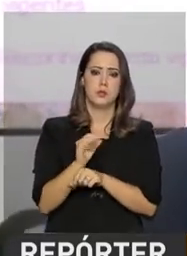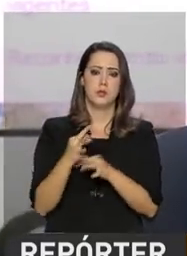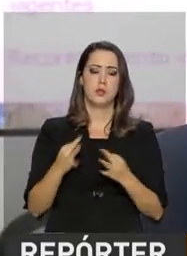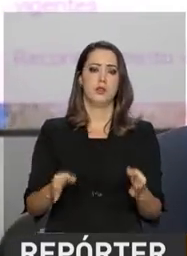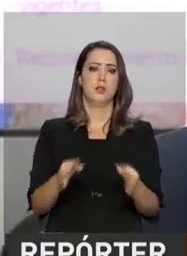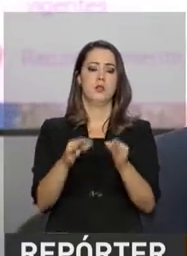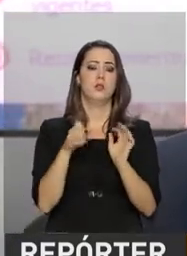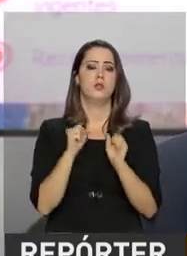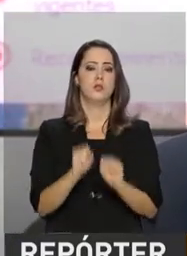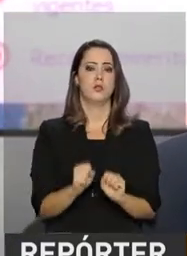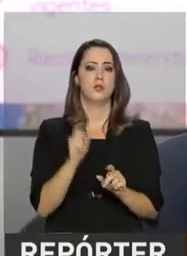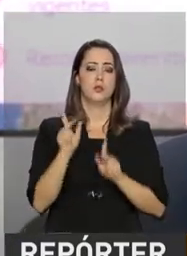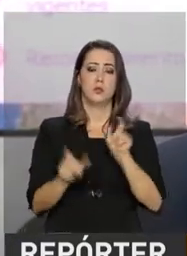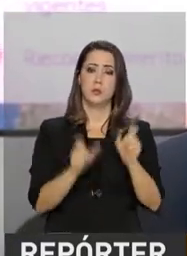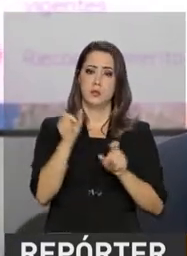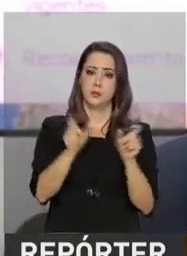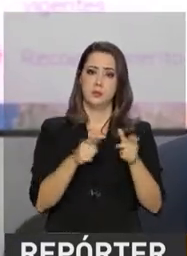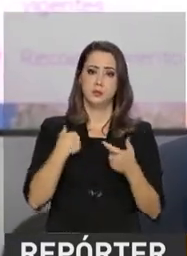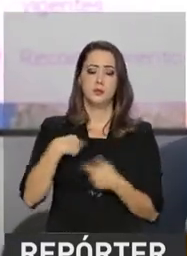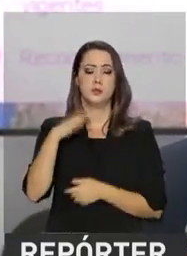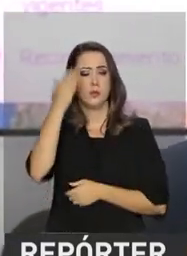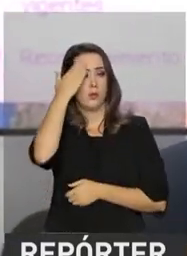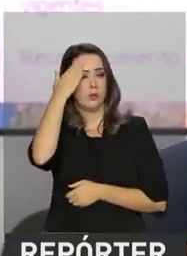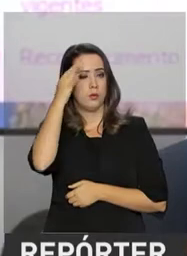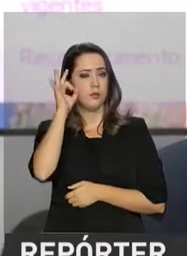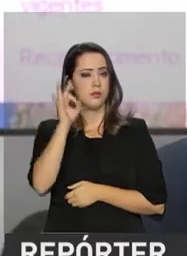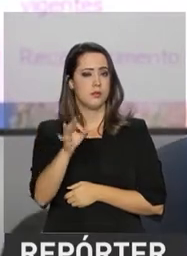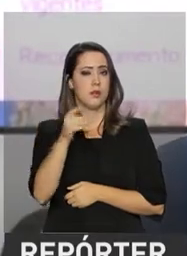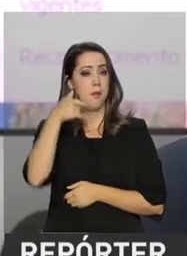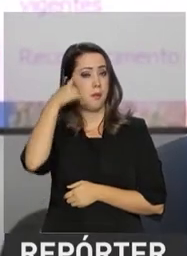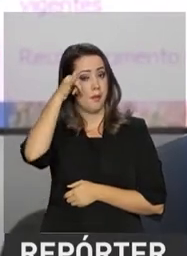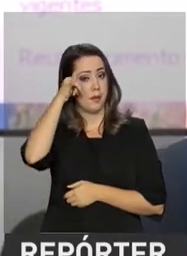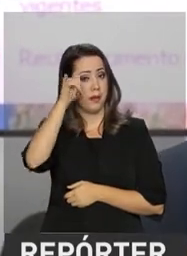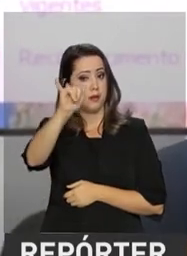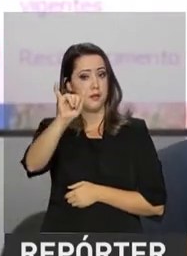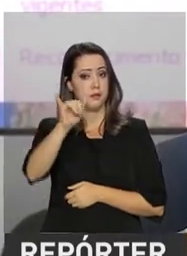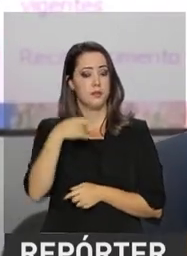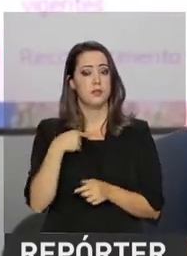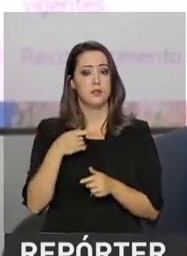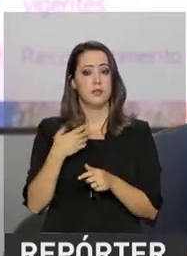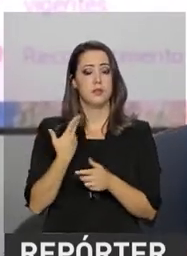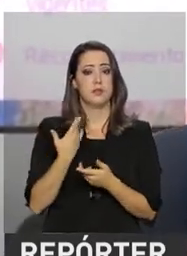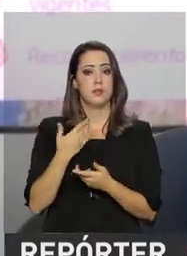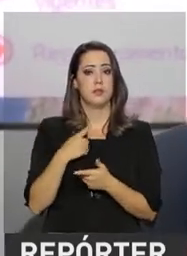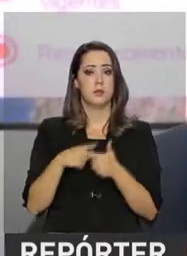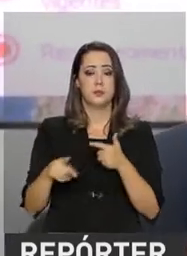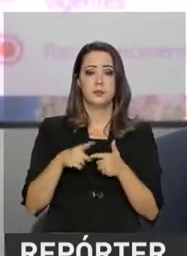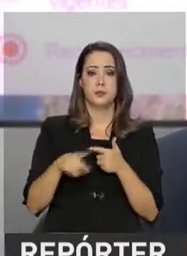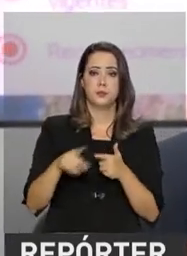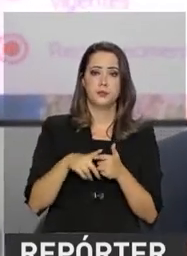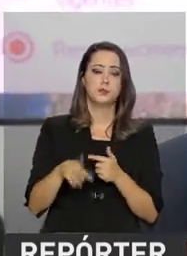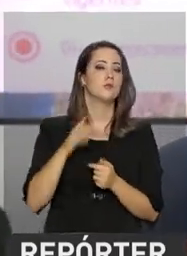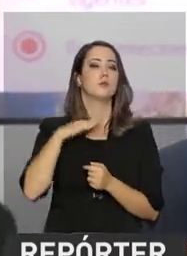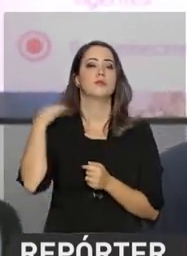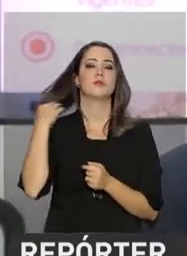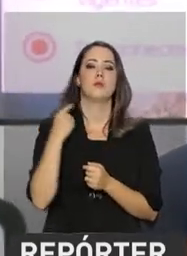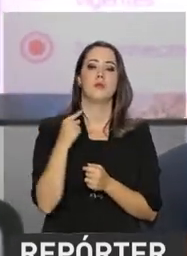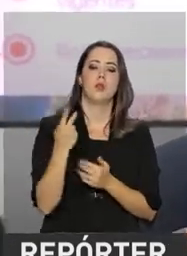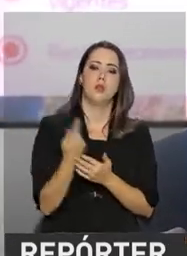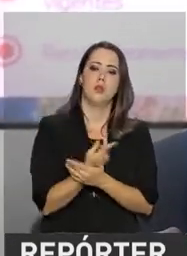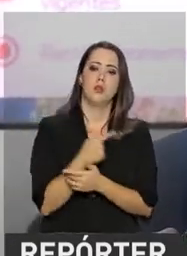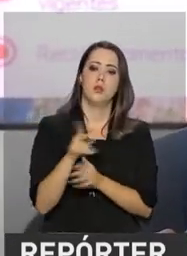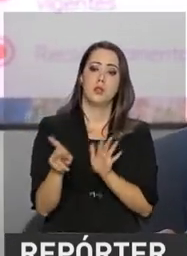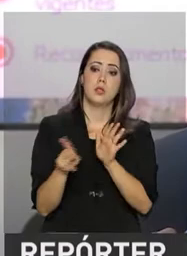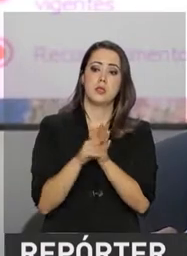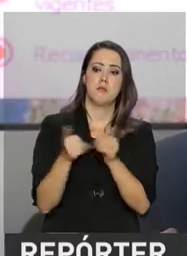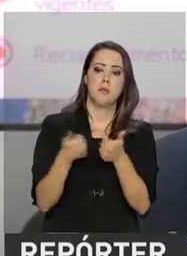a população possa estar informada de forma preventiva a respeito de eventos que possam estar ocorrendo nos